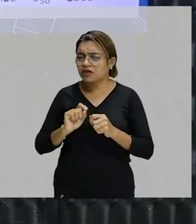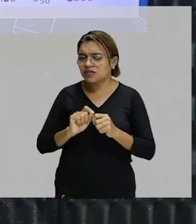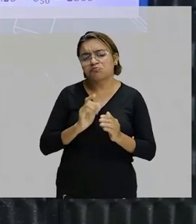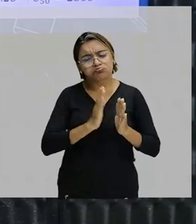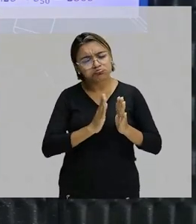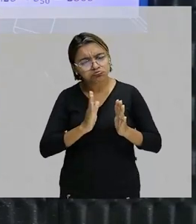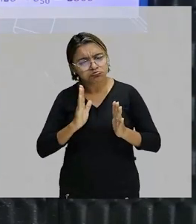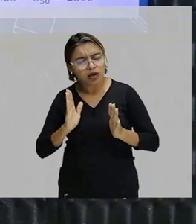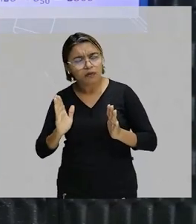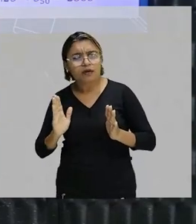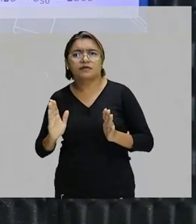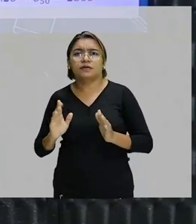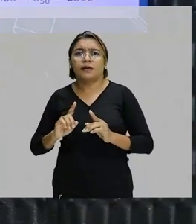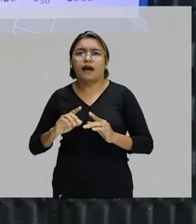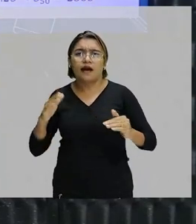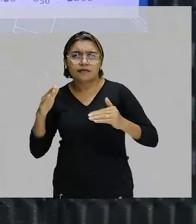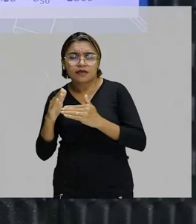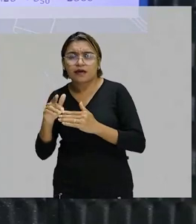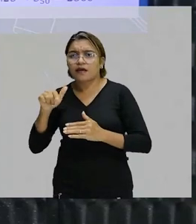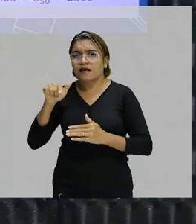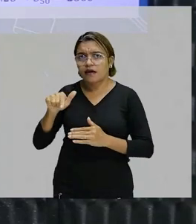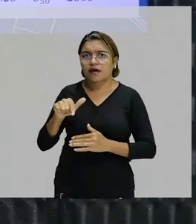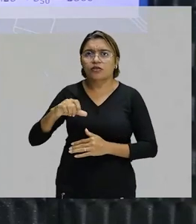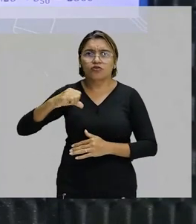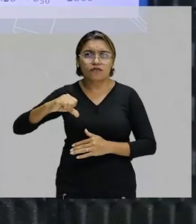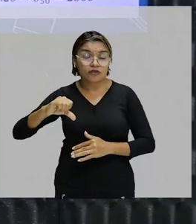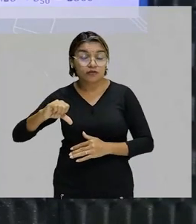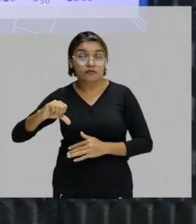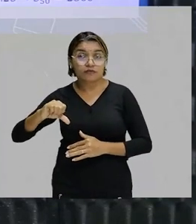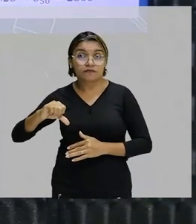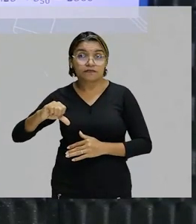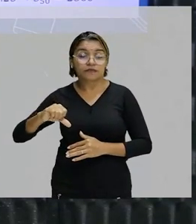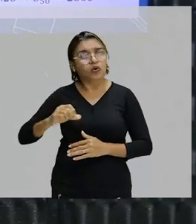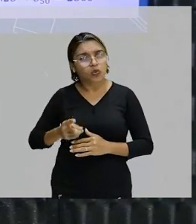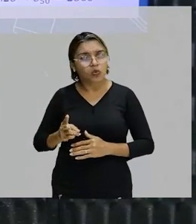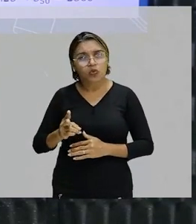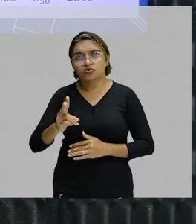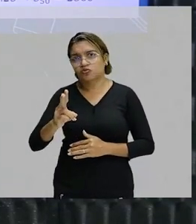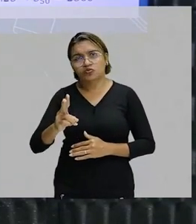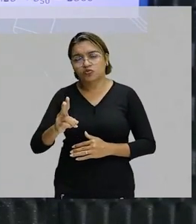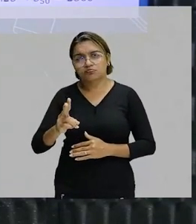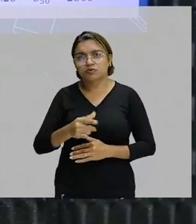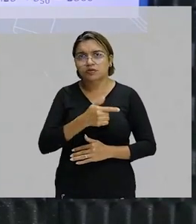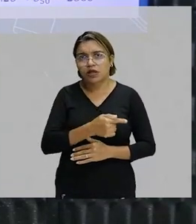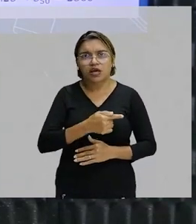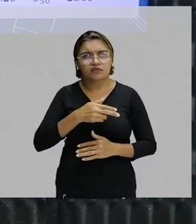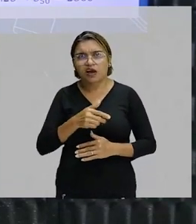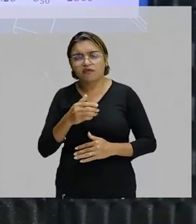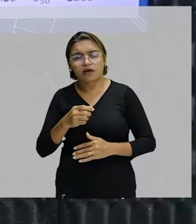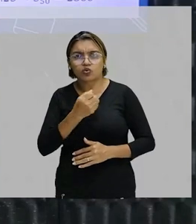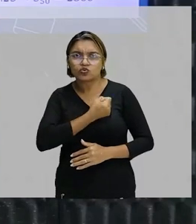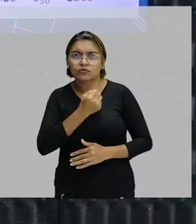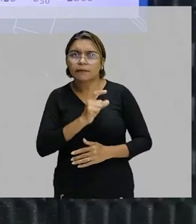números né ímpares até chegar lá no 99 tá continua 7 9 11 13 15 por aí